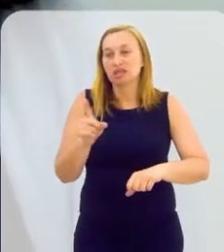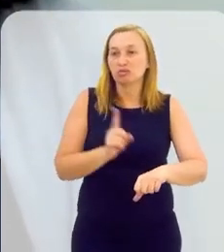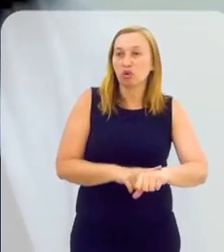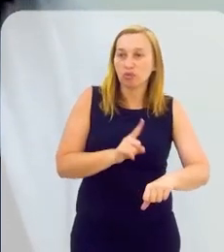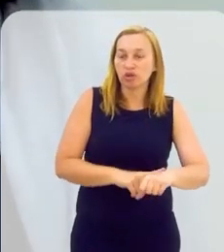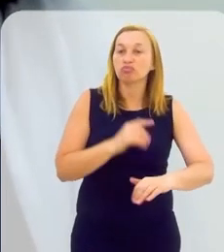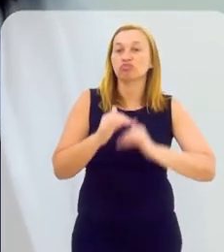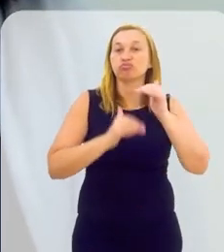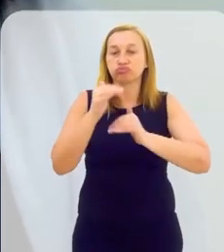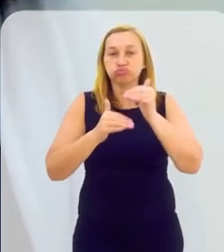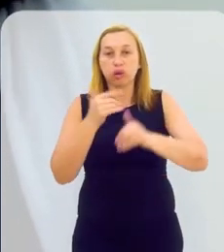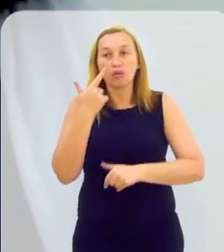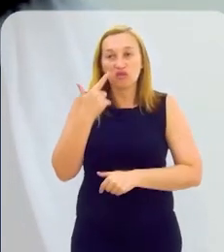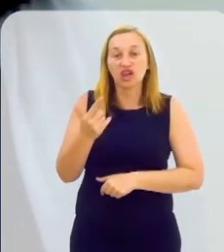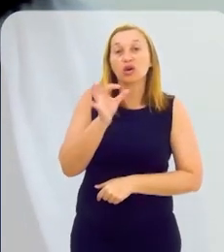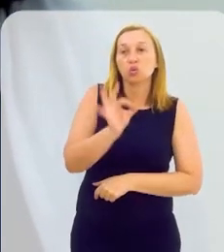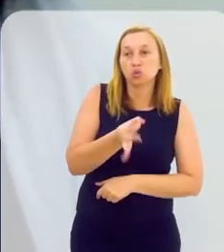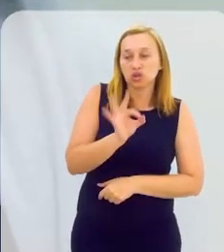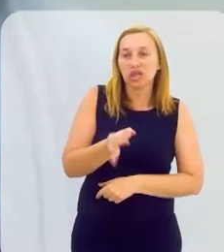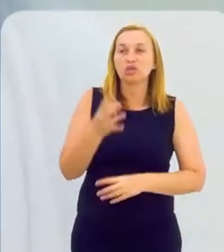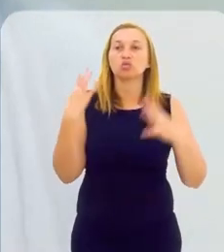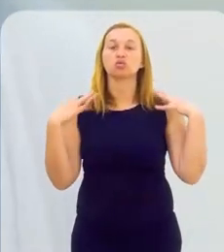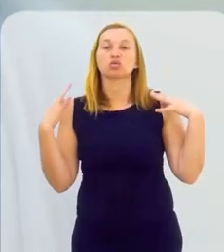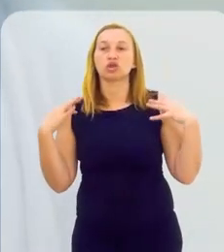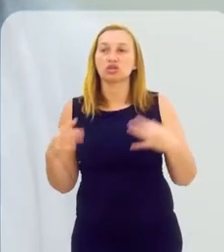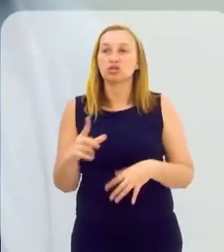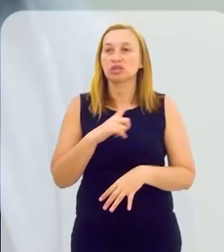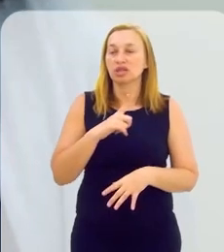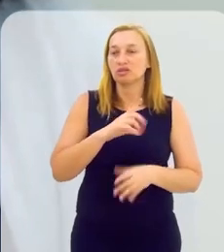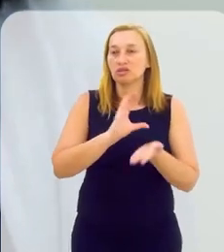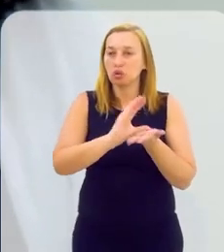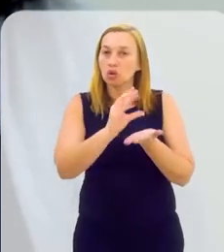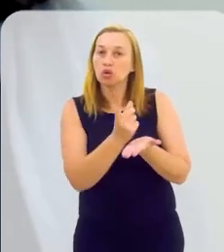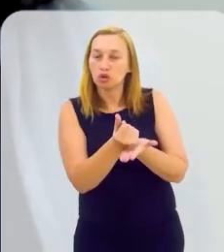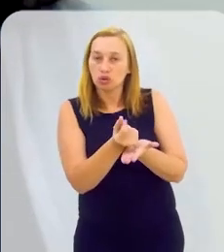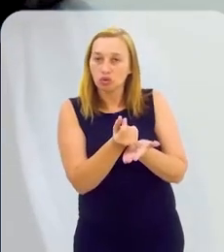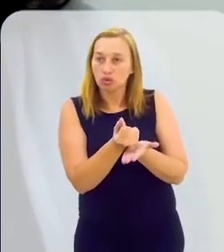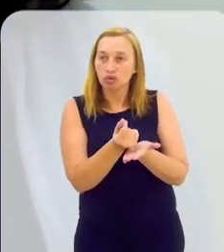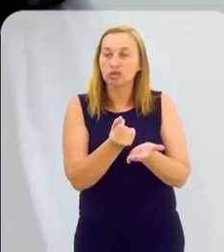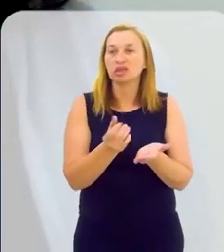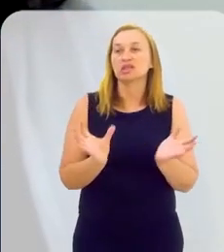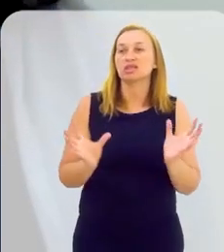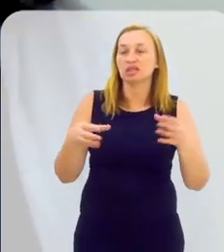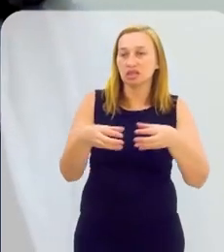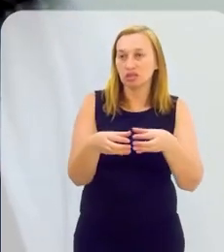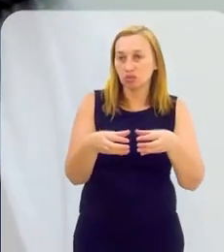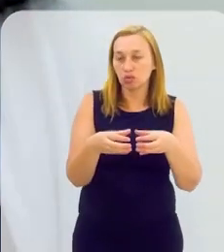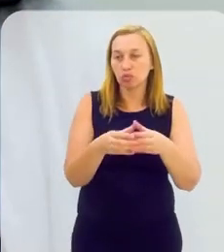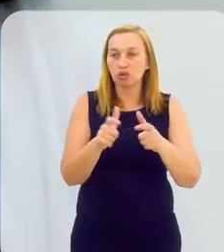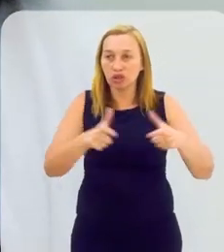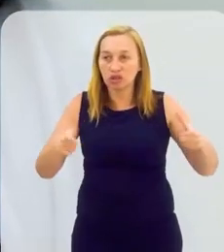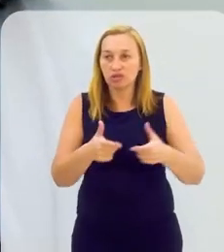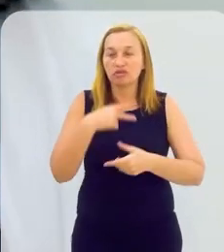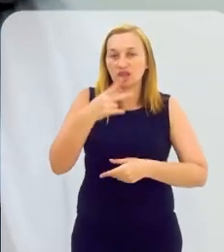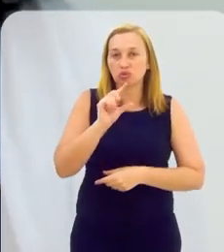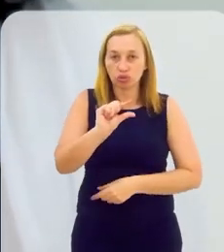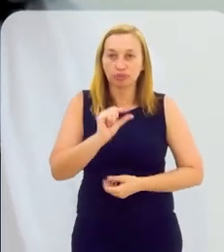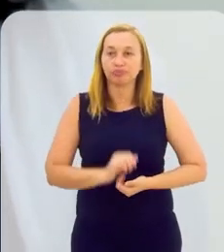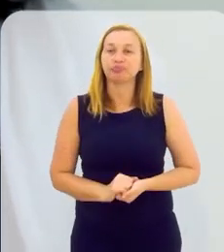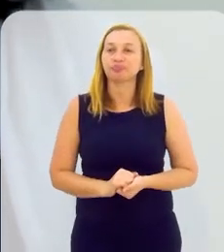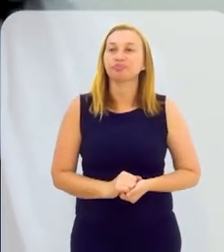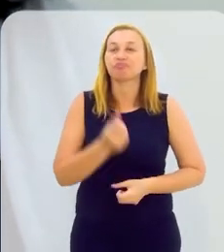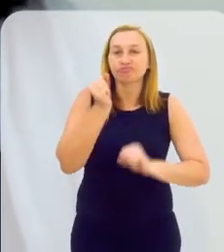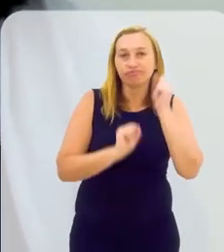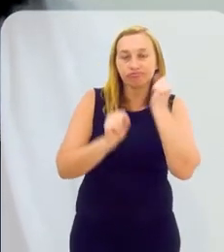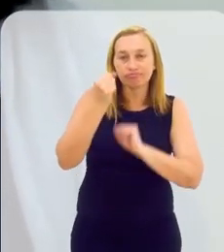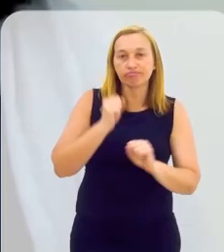né, de desenvolvimento, para que a gente veja, de fato, o turismo gerando tantos recursos quanto pode nessa grande cadeia. Queria que você falasse um pouquinho sobre isso. A indústria do